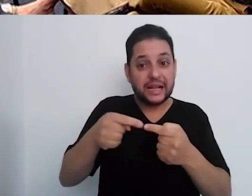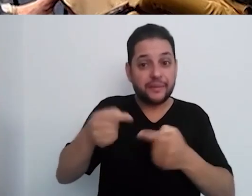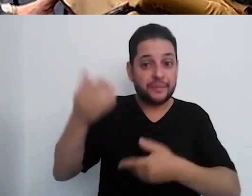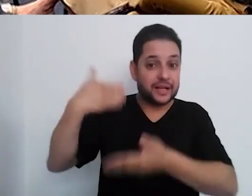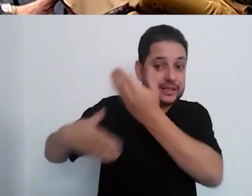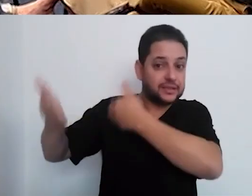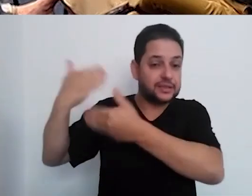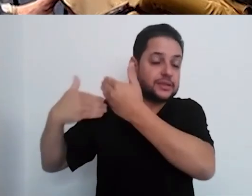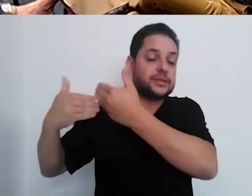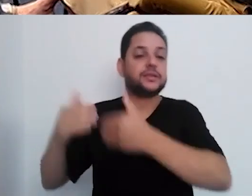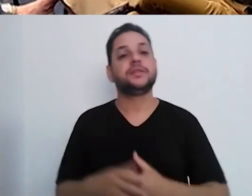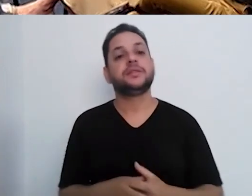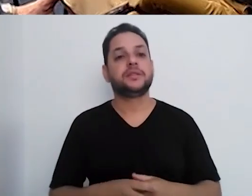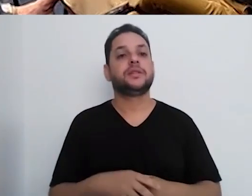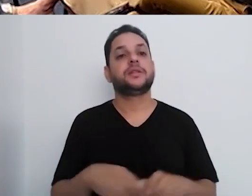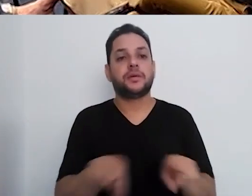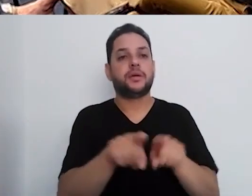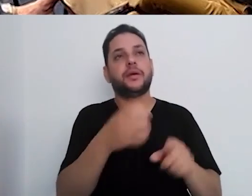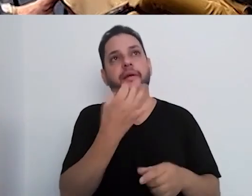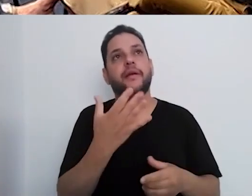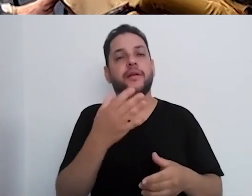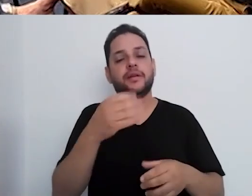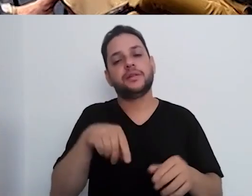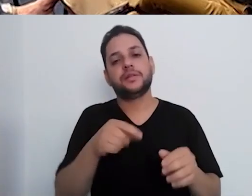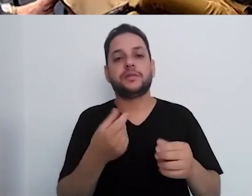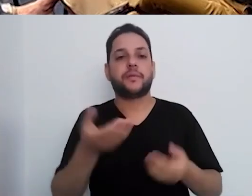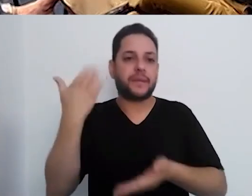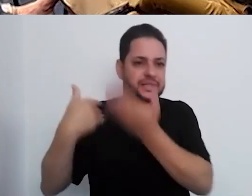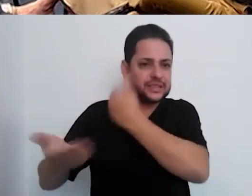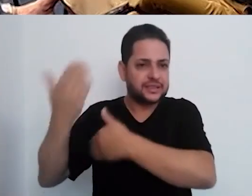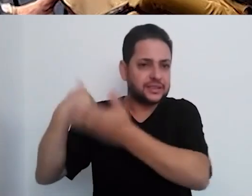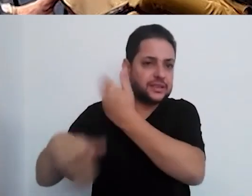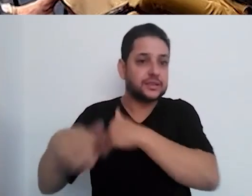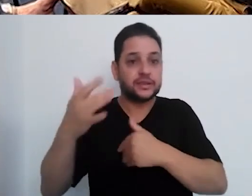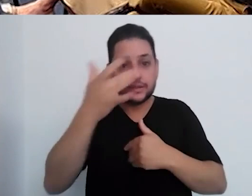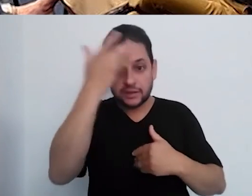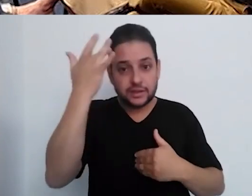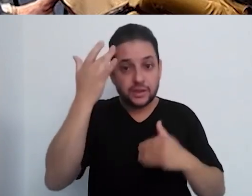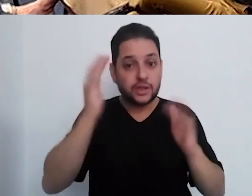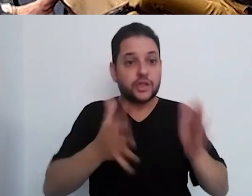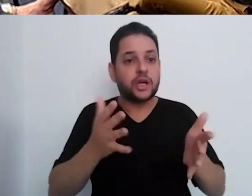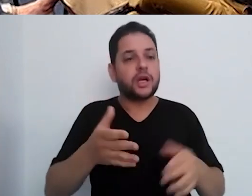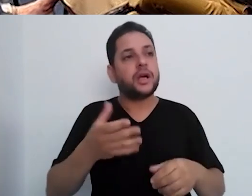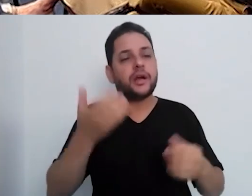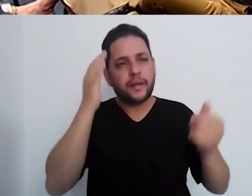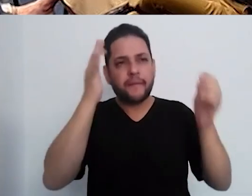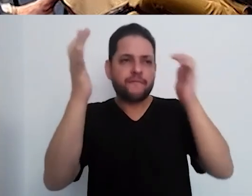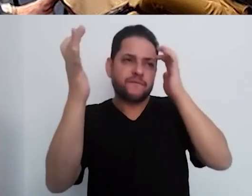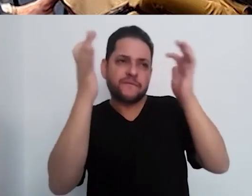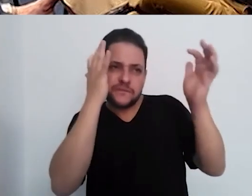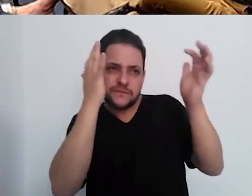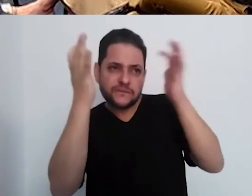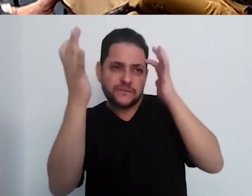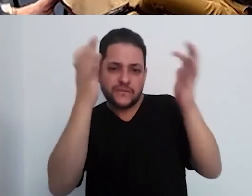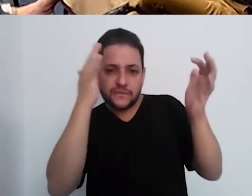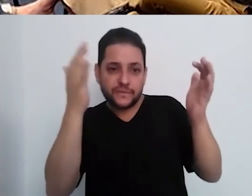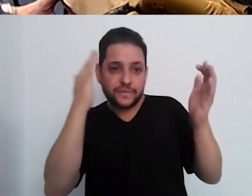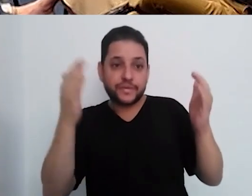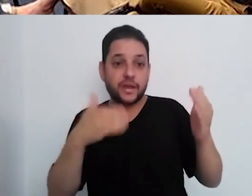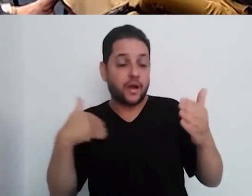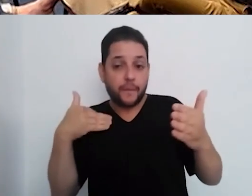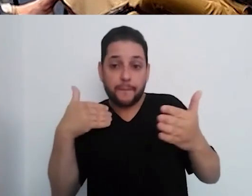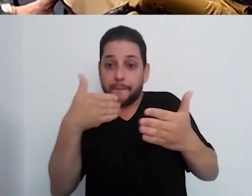casos do passado é que as pessoas tiveram tempo de refletir. Se você está tratando de um caso muito em